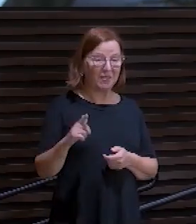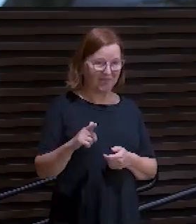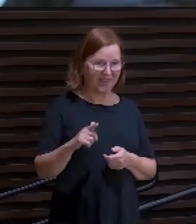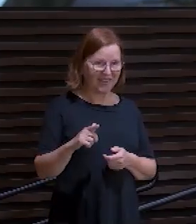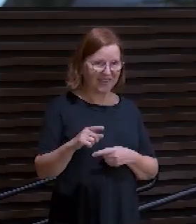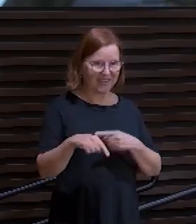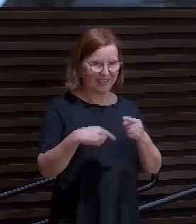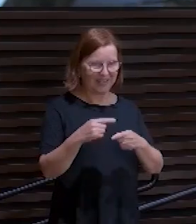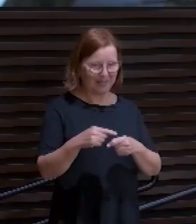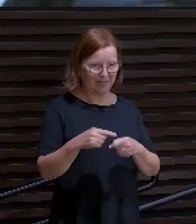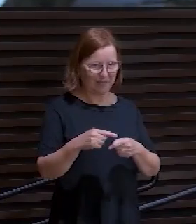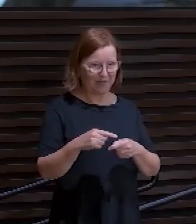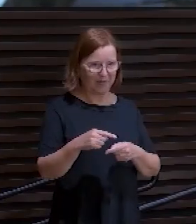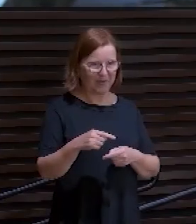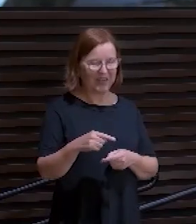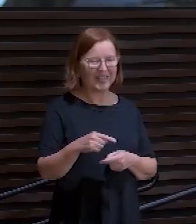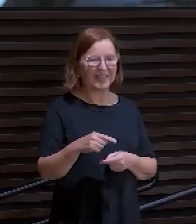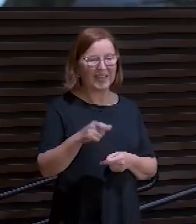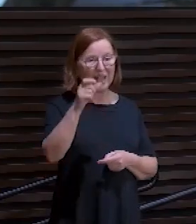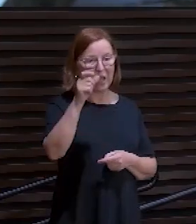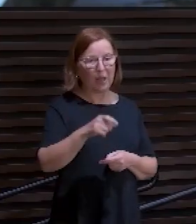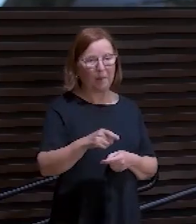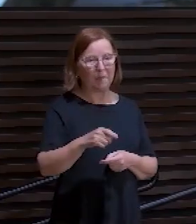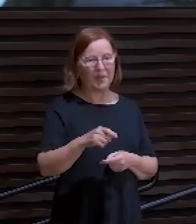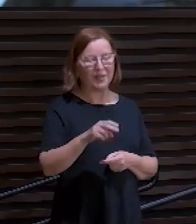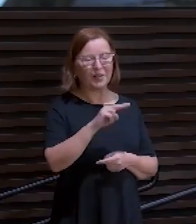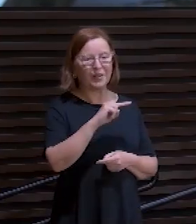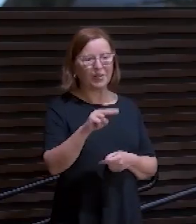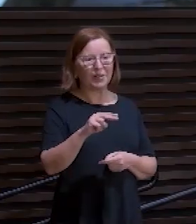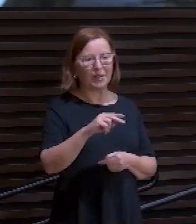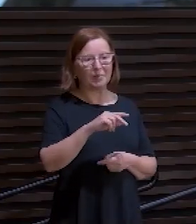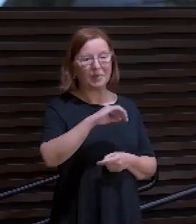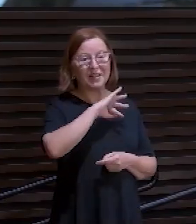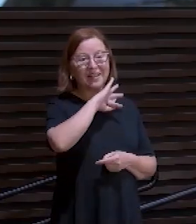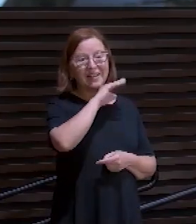Judá. Um irmão de José.